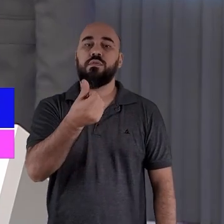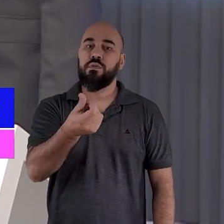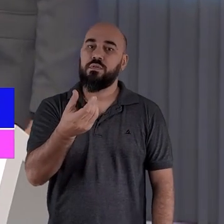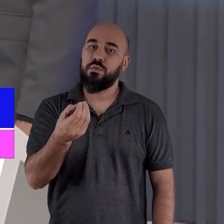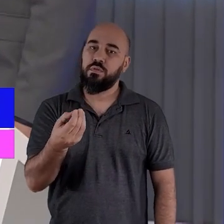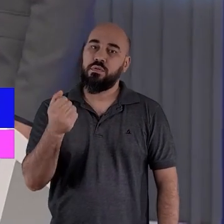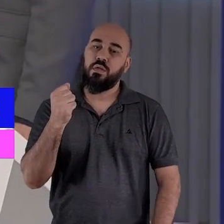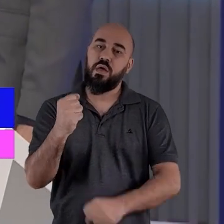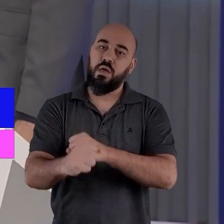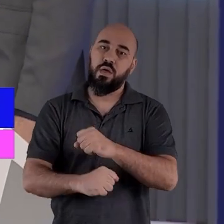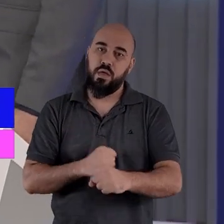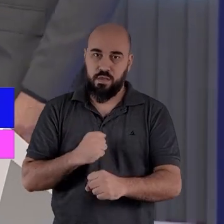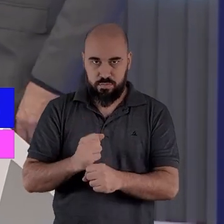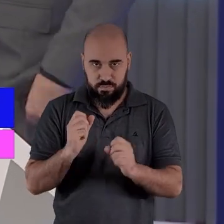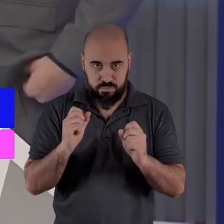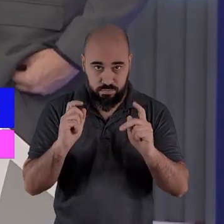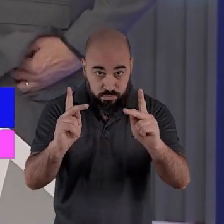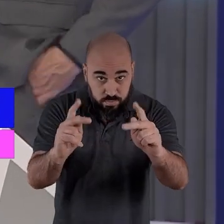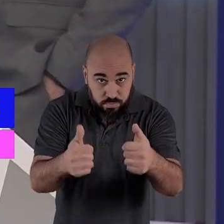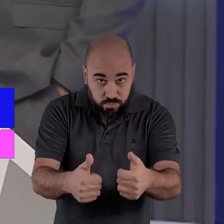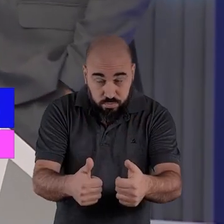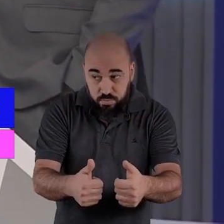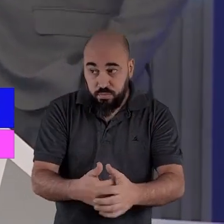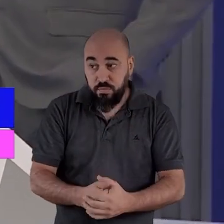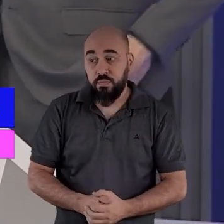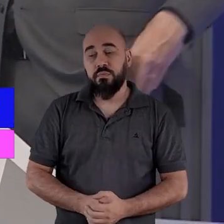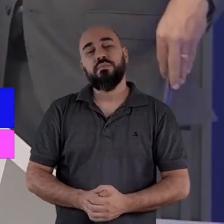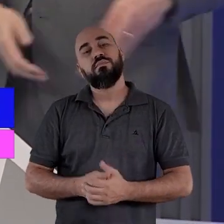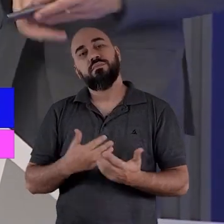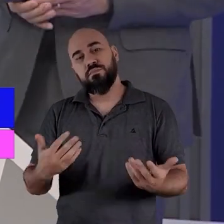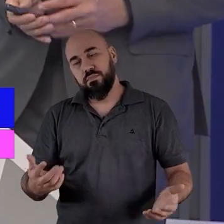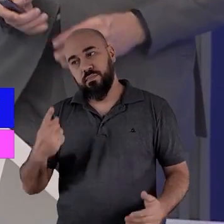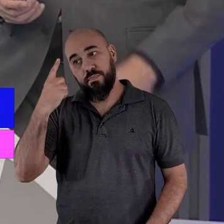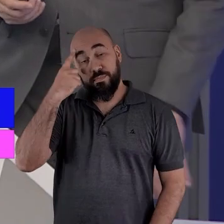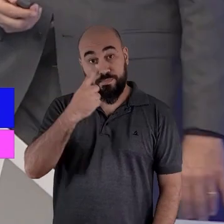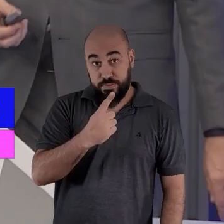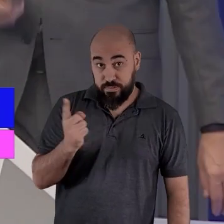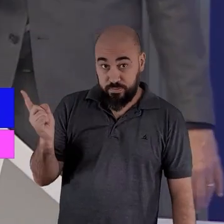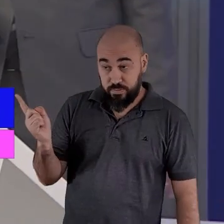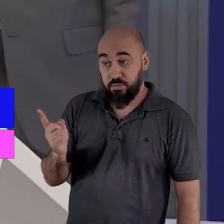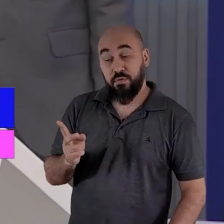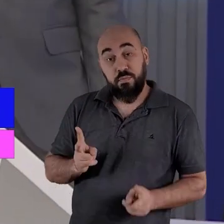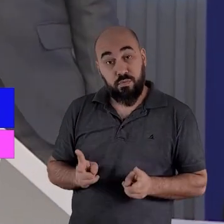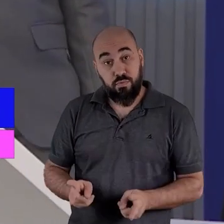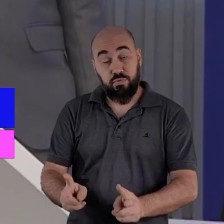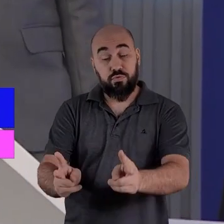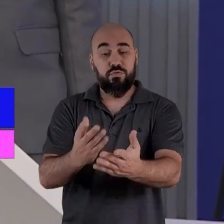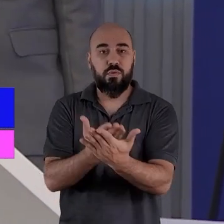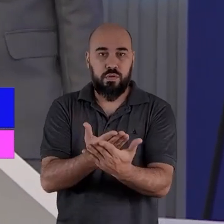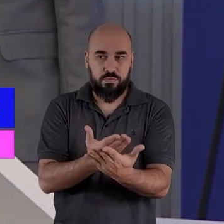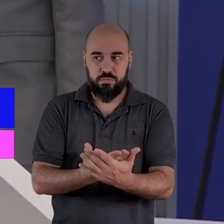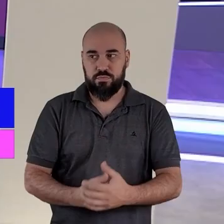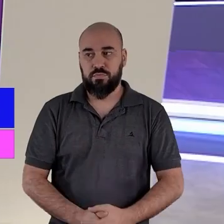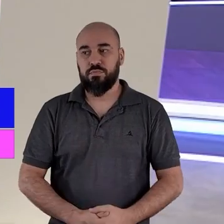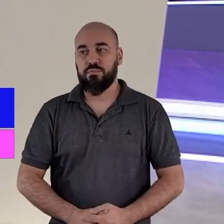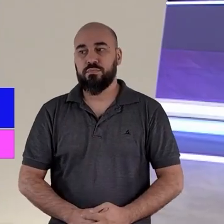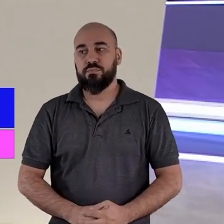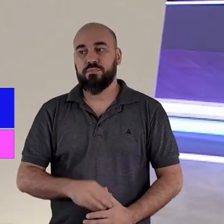1260 anos, ok? Então, tendo isso em consideração, vamos avançar um pouco